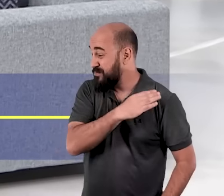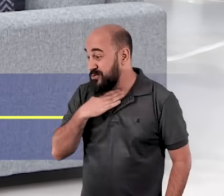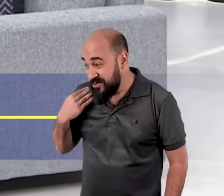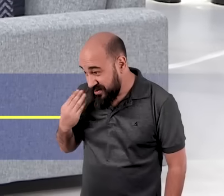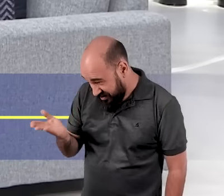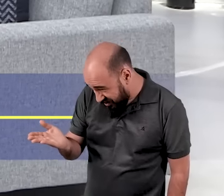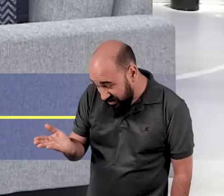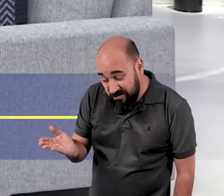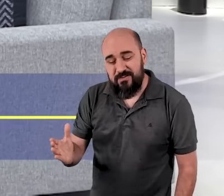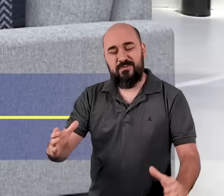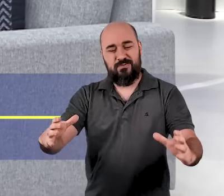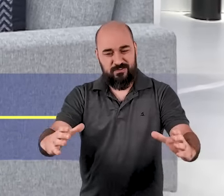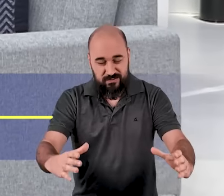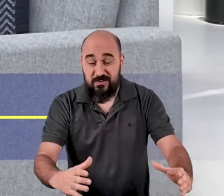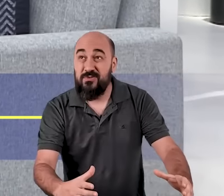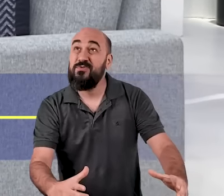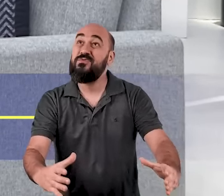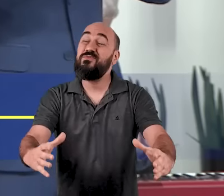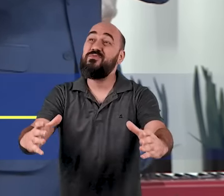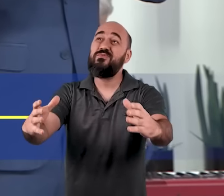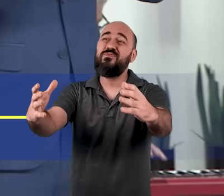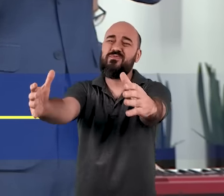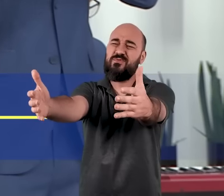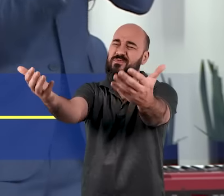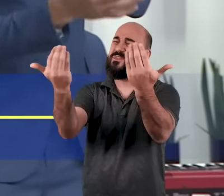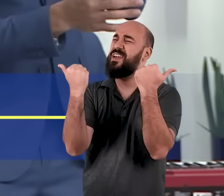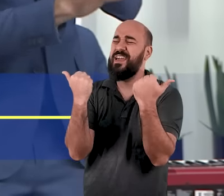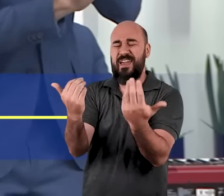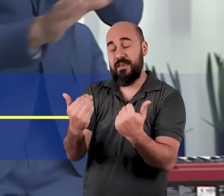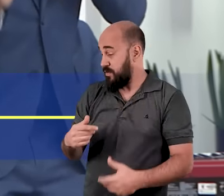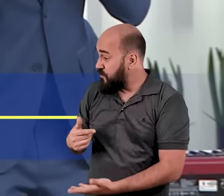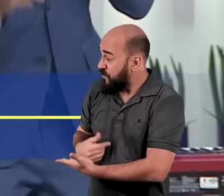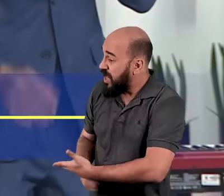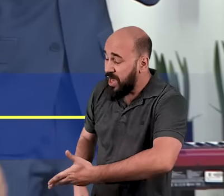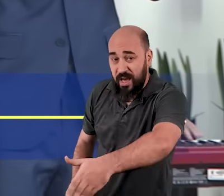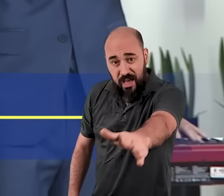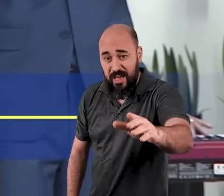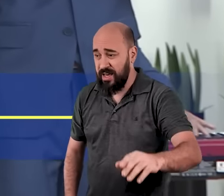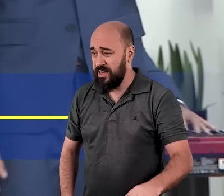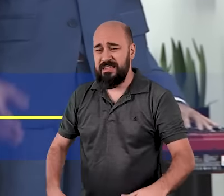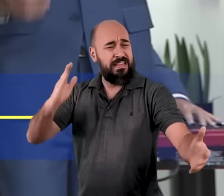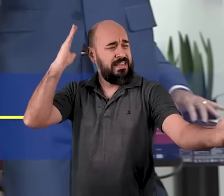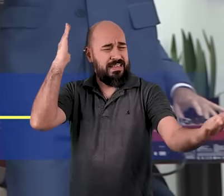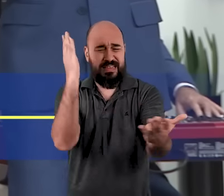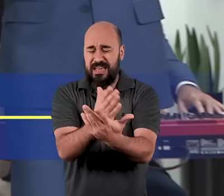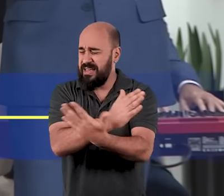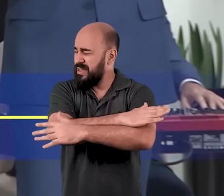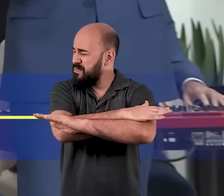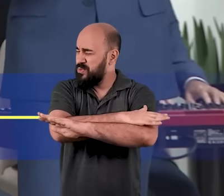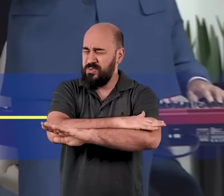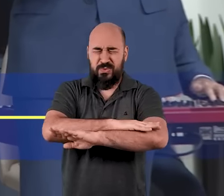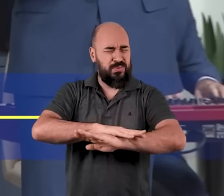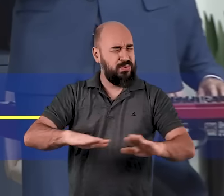morreu. Filho, vai agora passar. Está